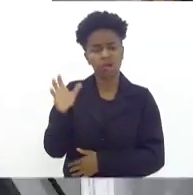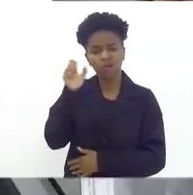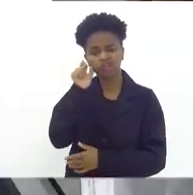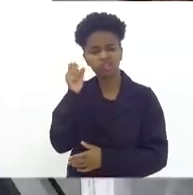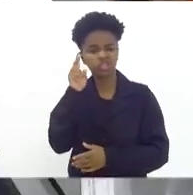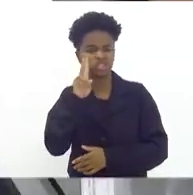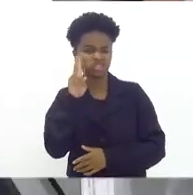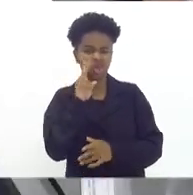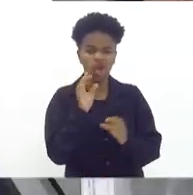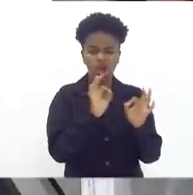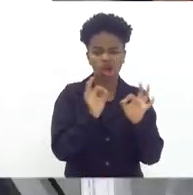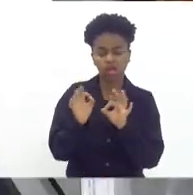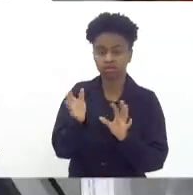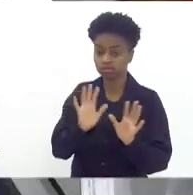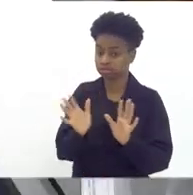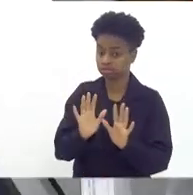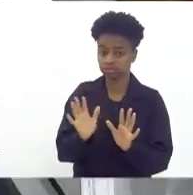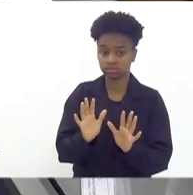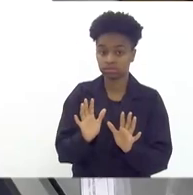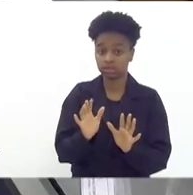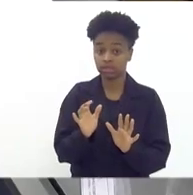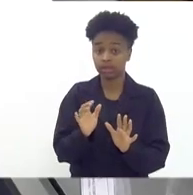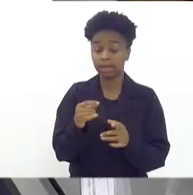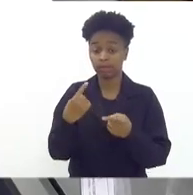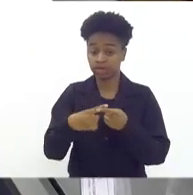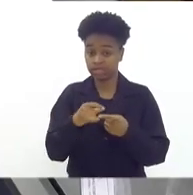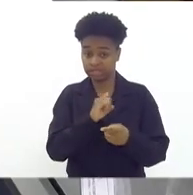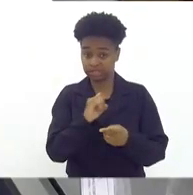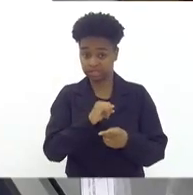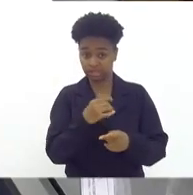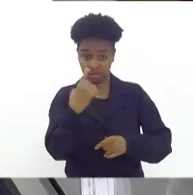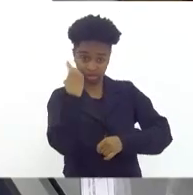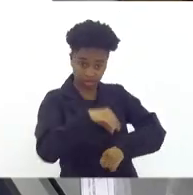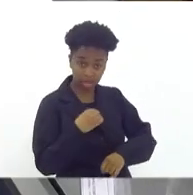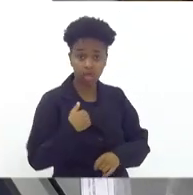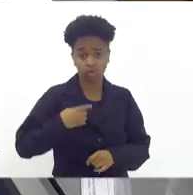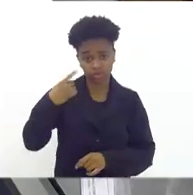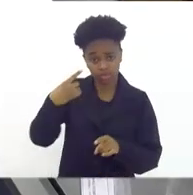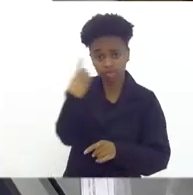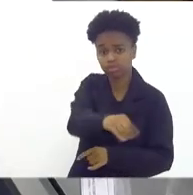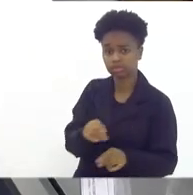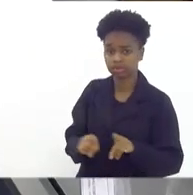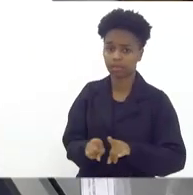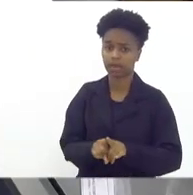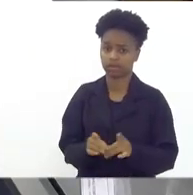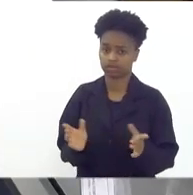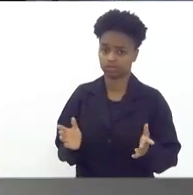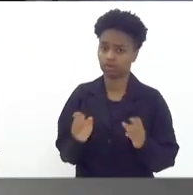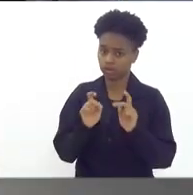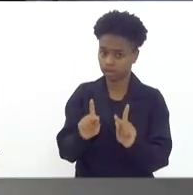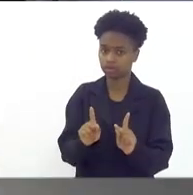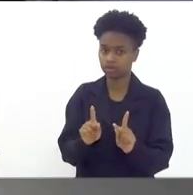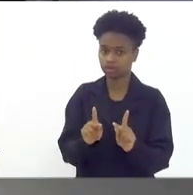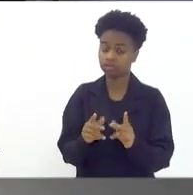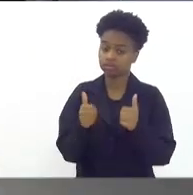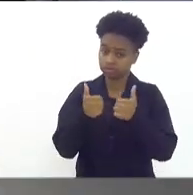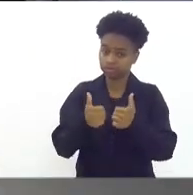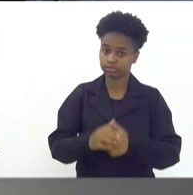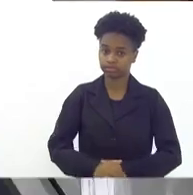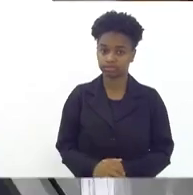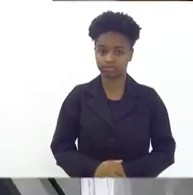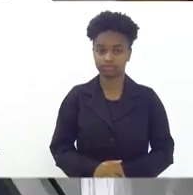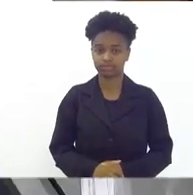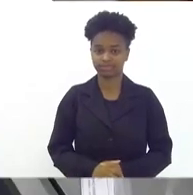coisinha não senão meu irmão o pau que dá em Chico dá em Francisco hein daqui dentro da casa também tá bom meu muito obrigado e